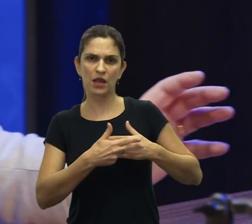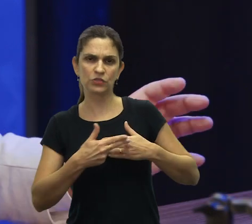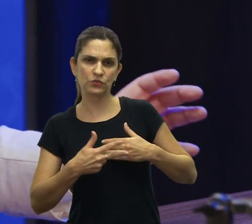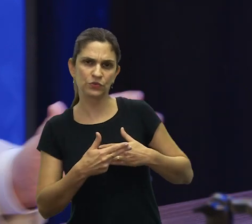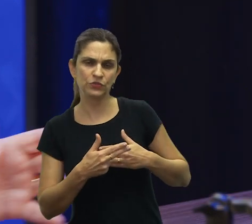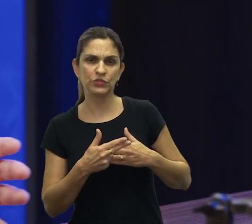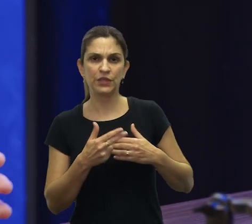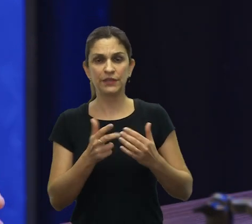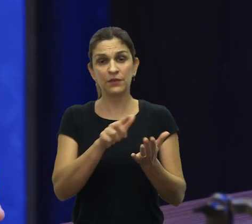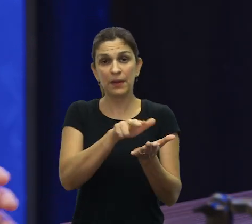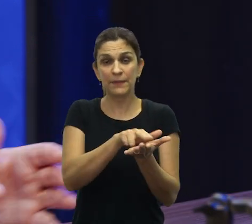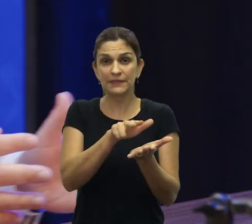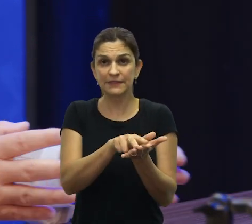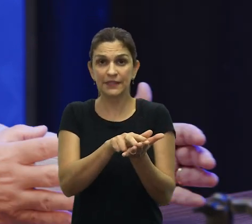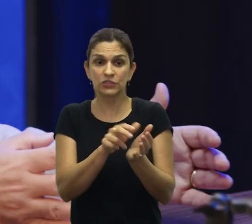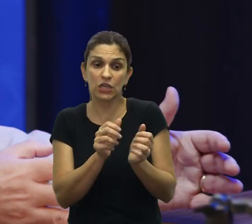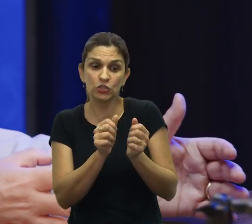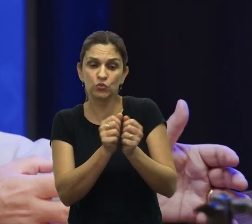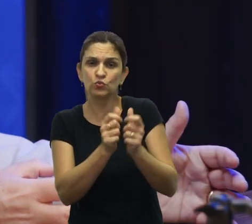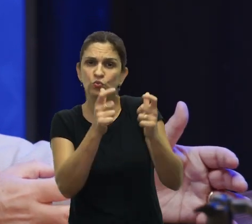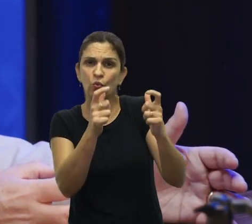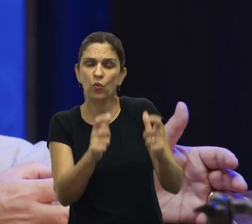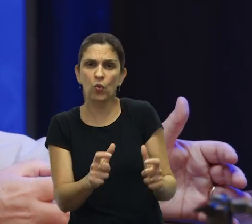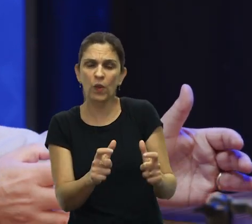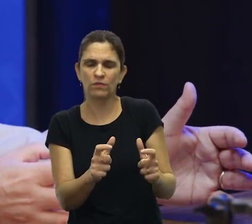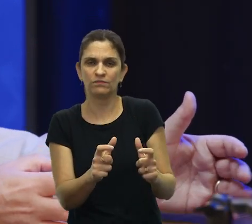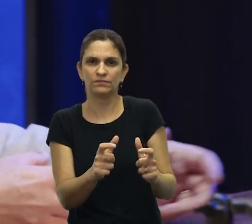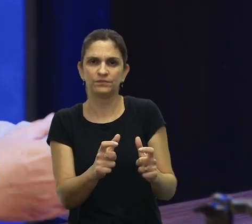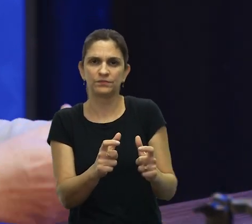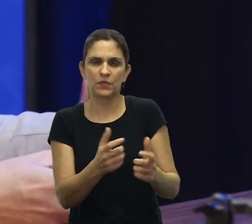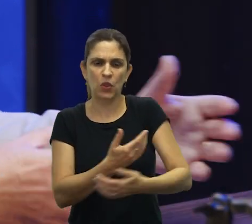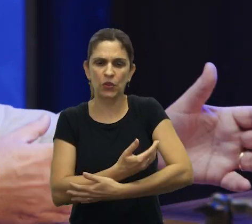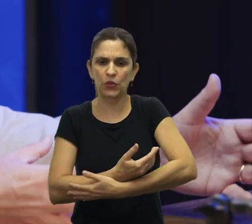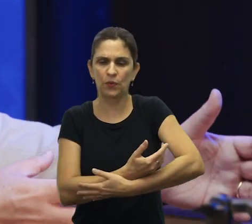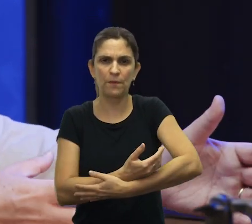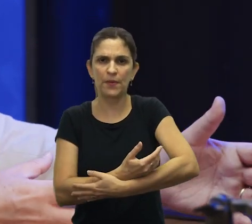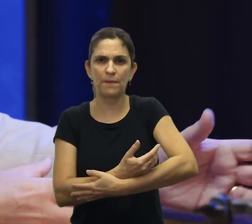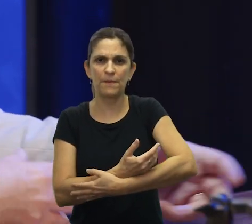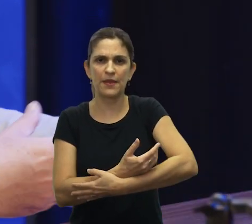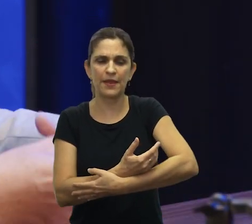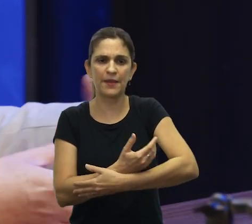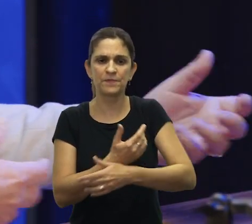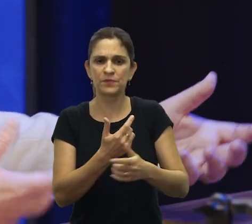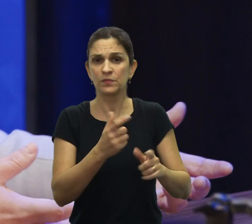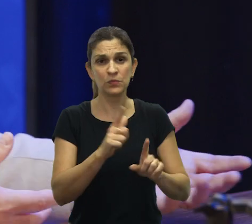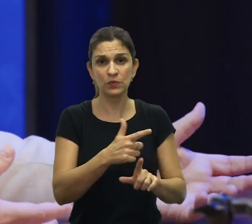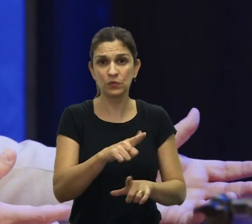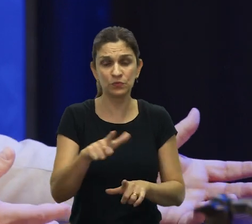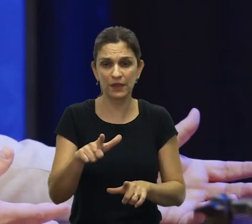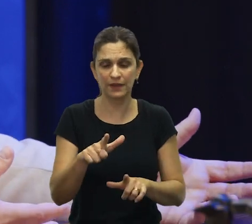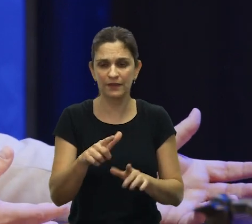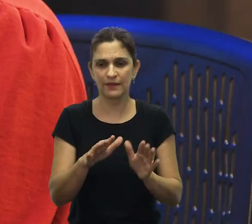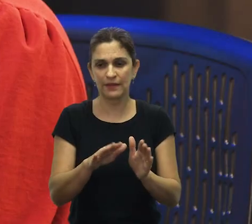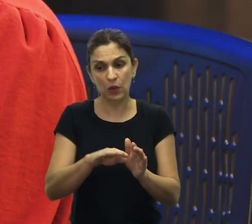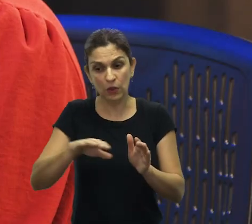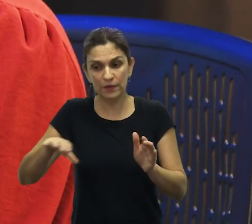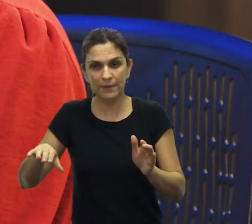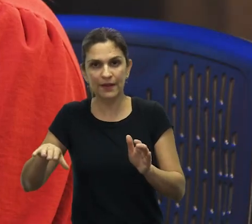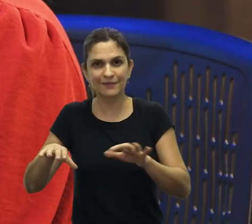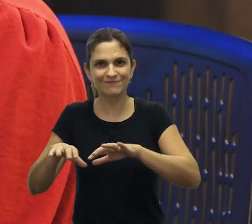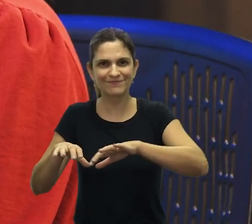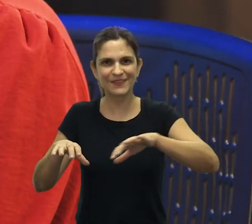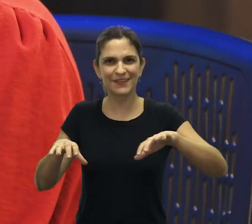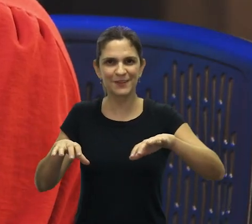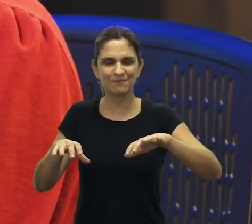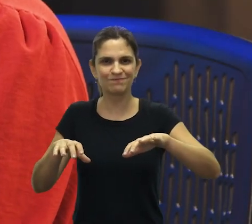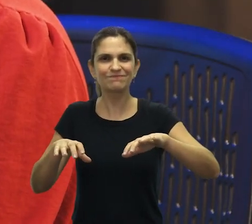mama. Então, essa paciente ela é colocada naquele outro ambiente com mulheres que não têm bebê ali. Que isso virou hoje